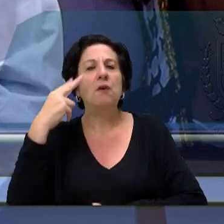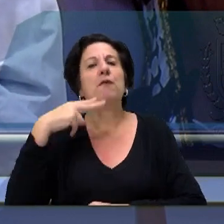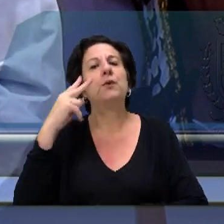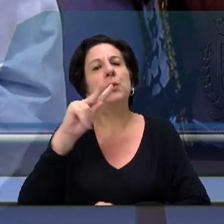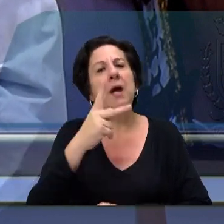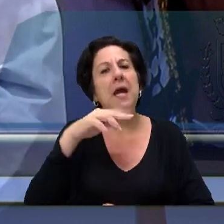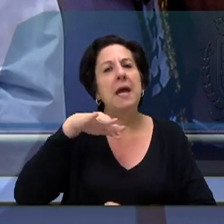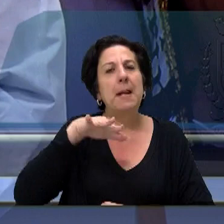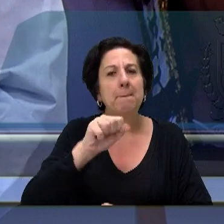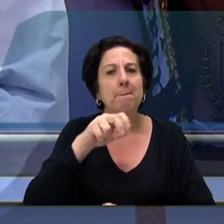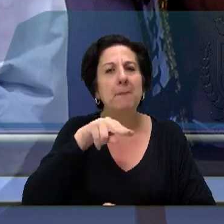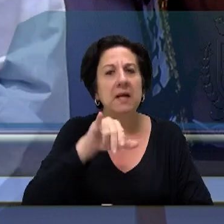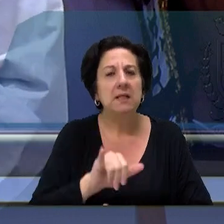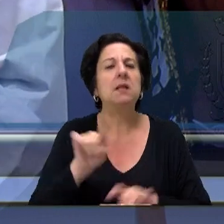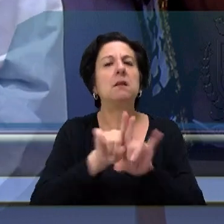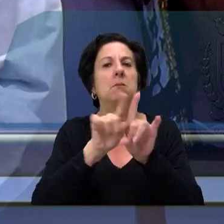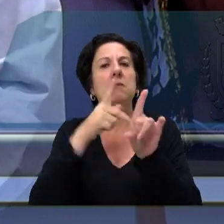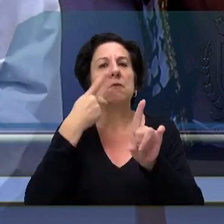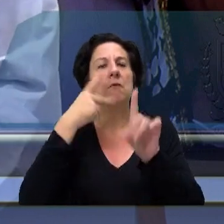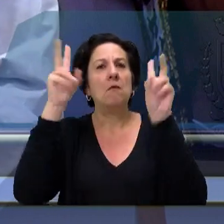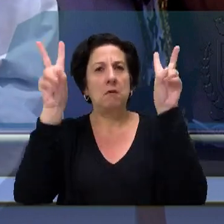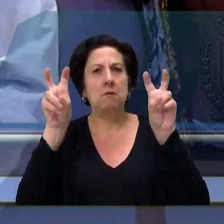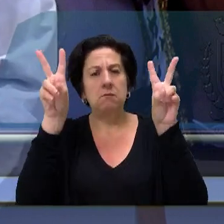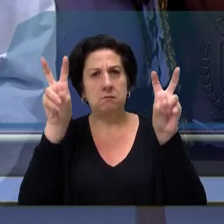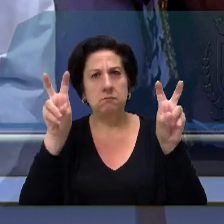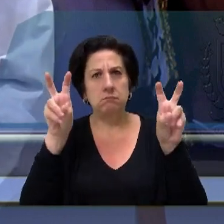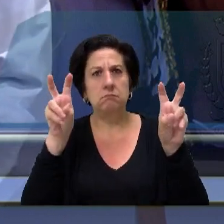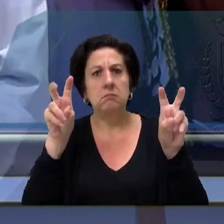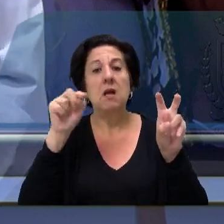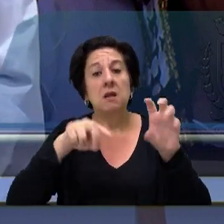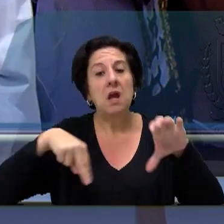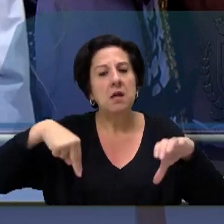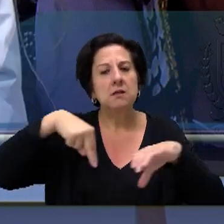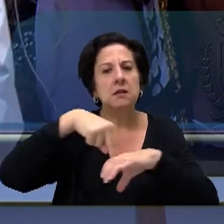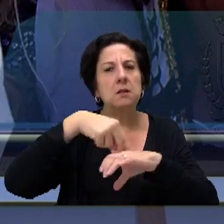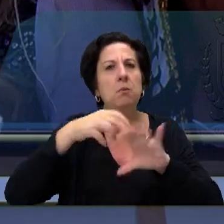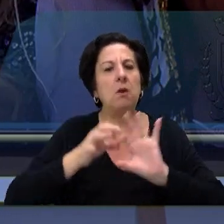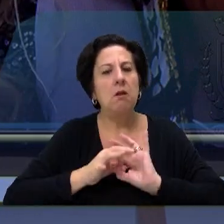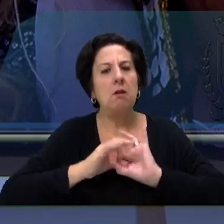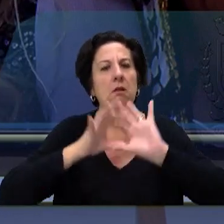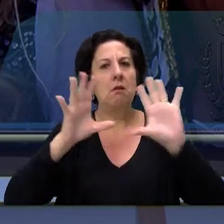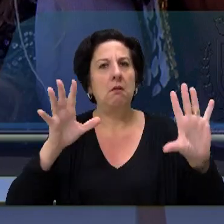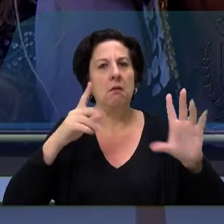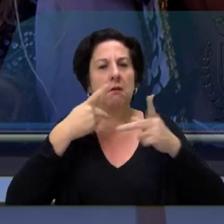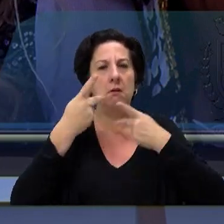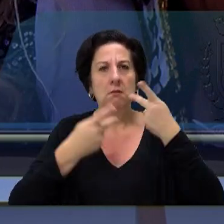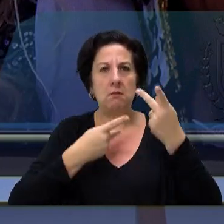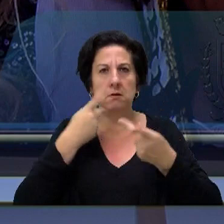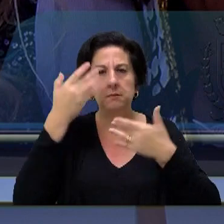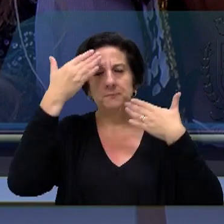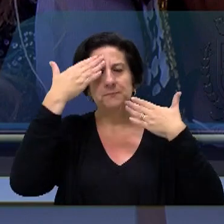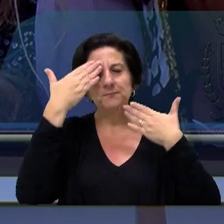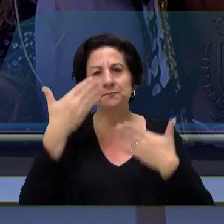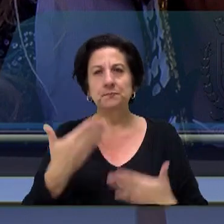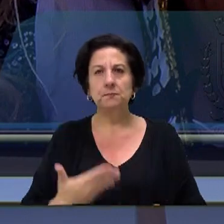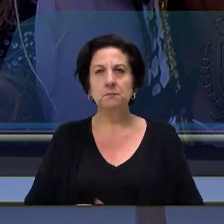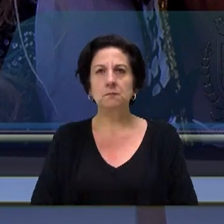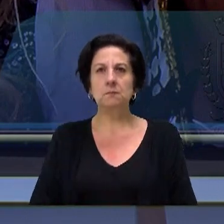Hermani também vai falar sobre o assunto. Vocês têm essa tribuna à disposição. Muito obrigado.